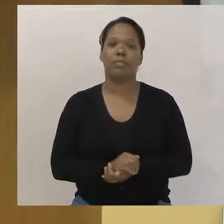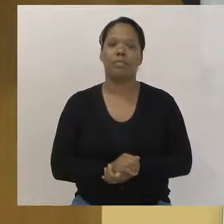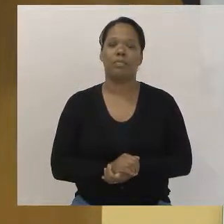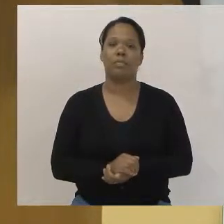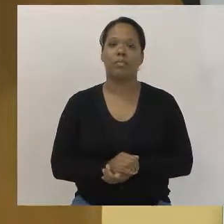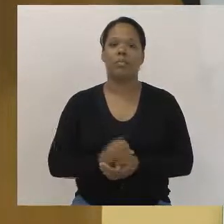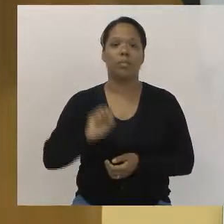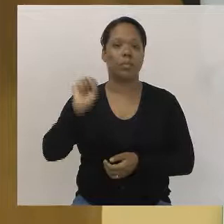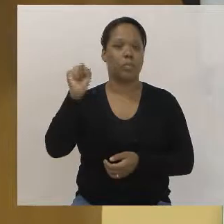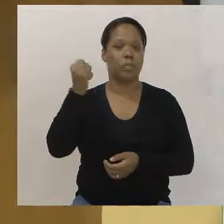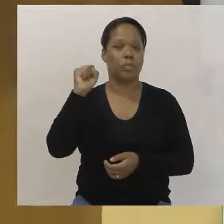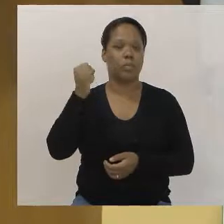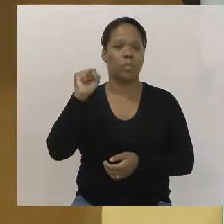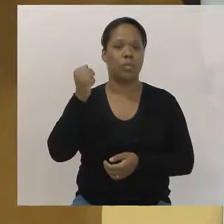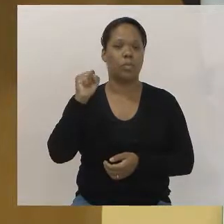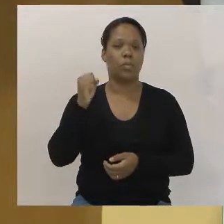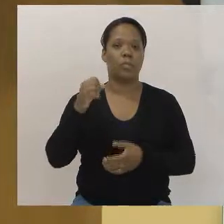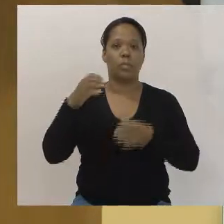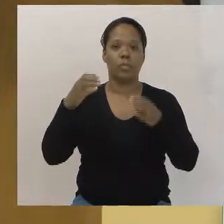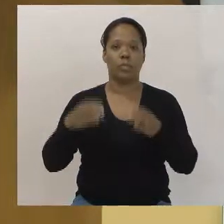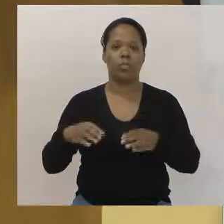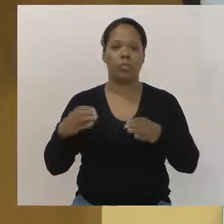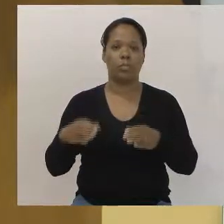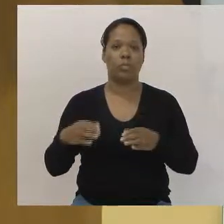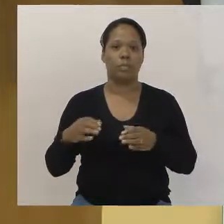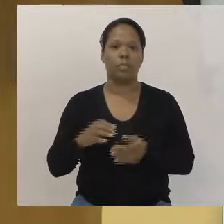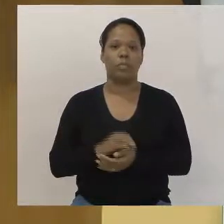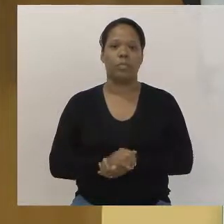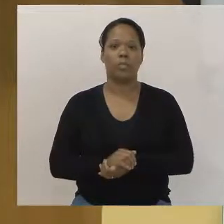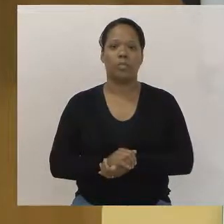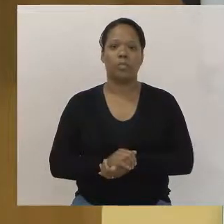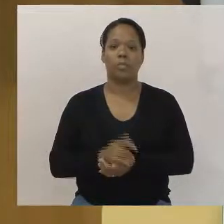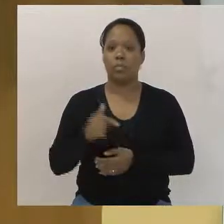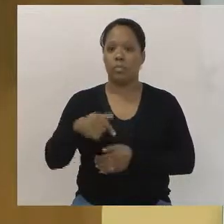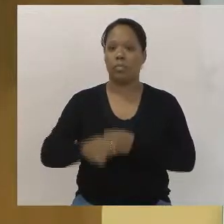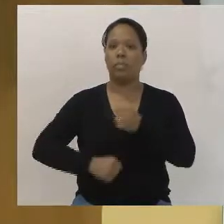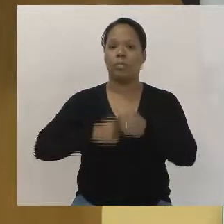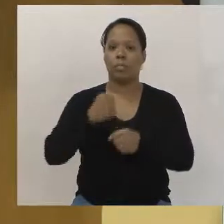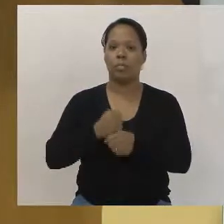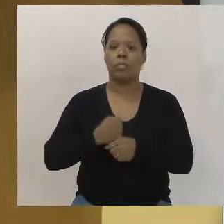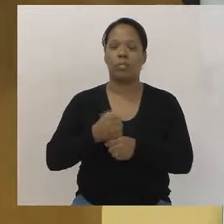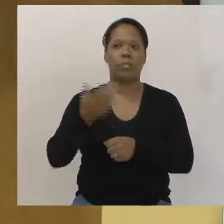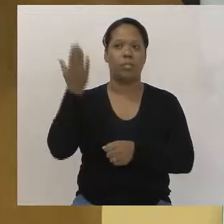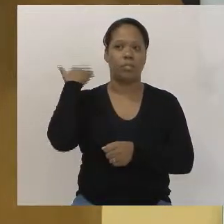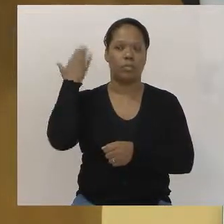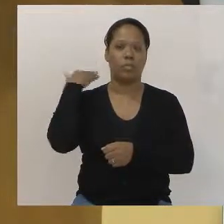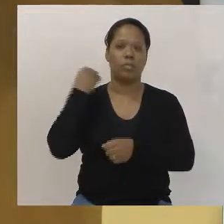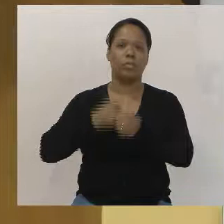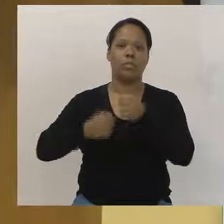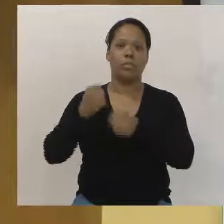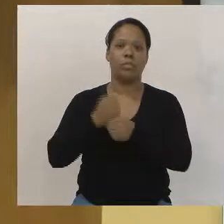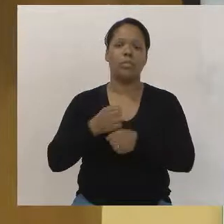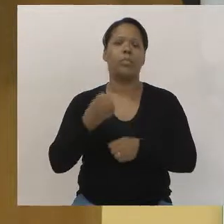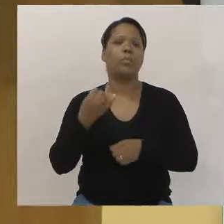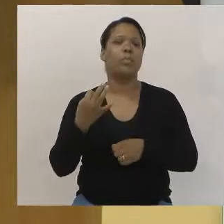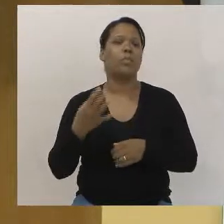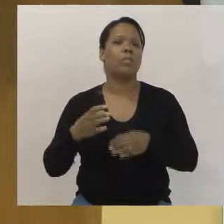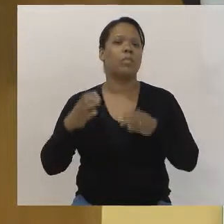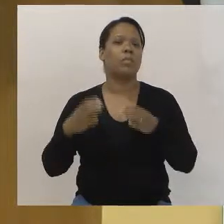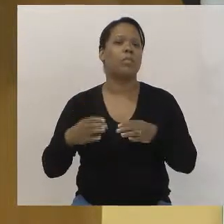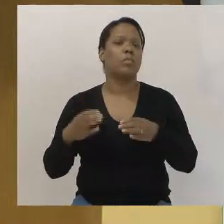oito bairros foram colocados seriam regularizadas nesse ano e no ano passado quantos forem entregues